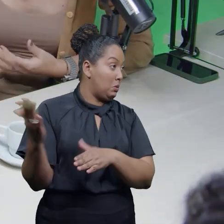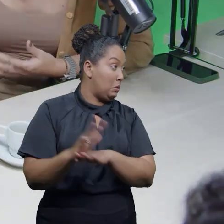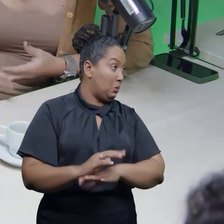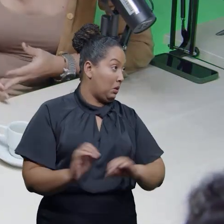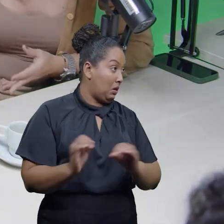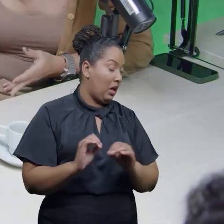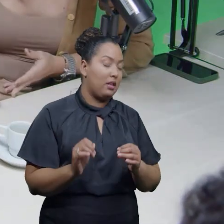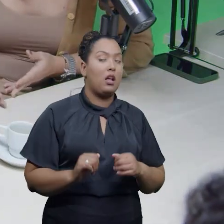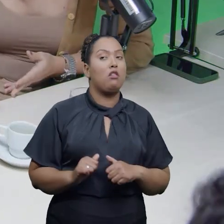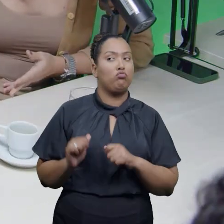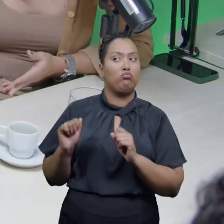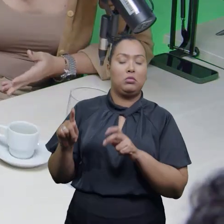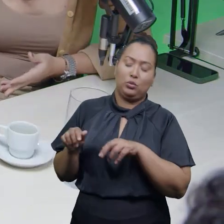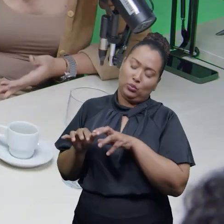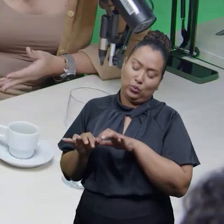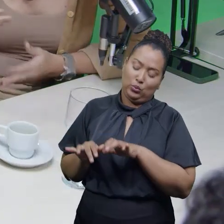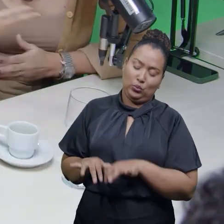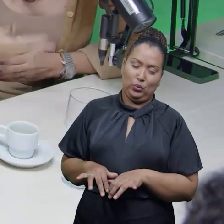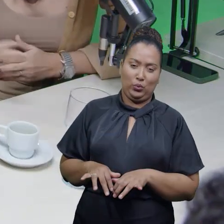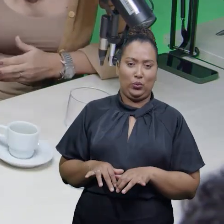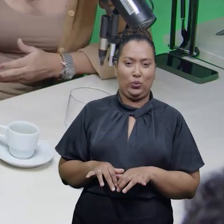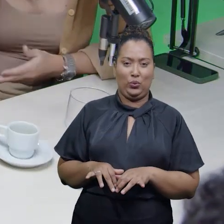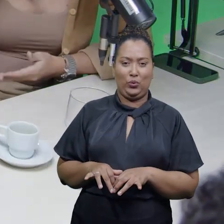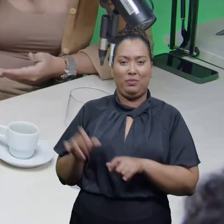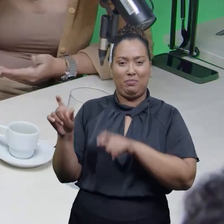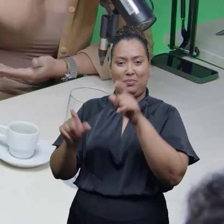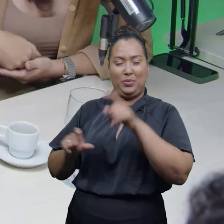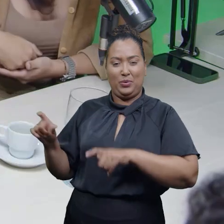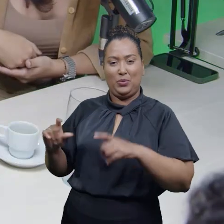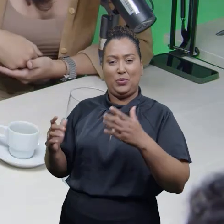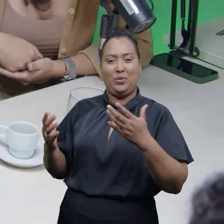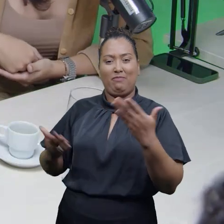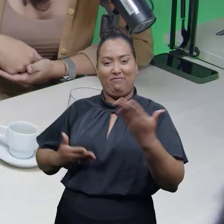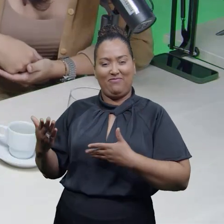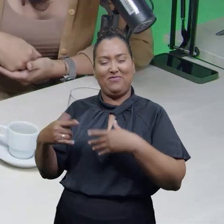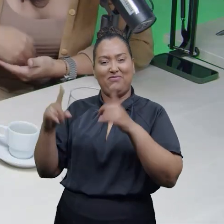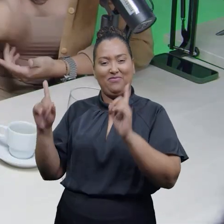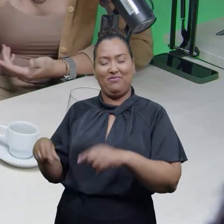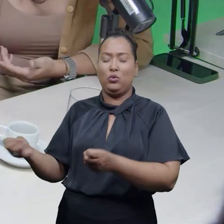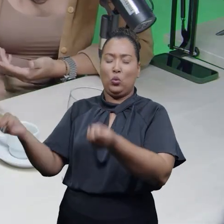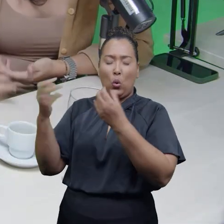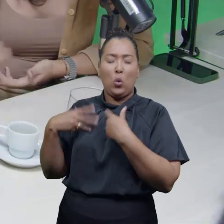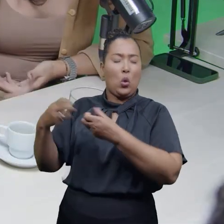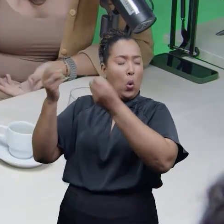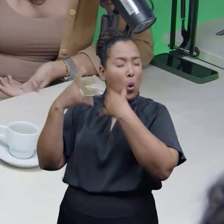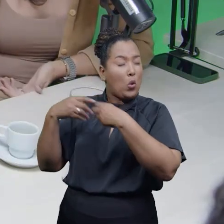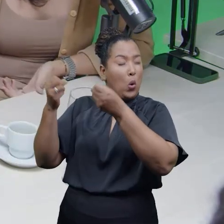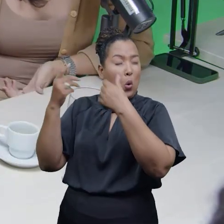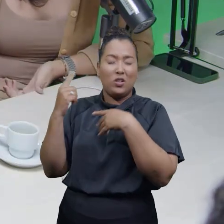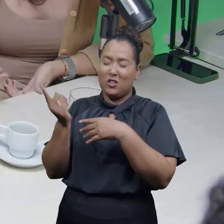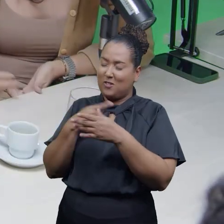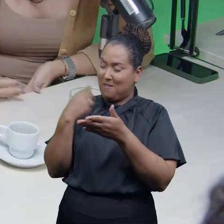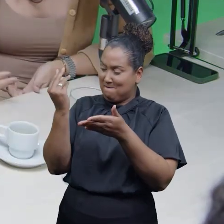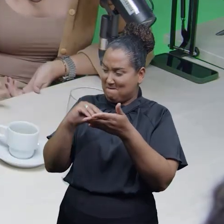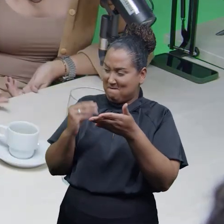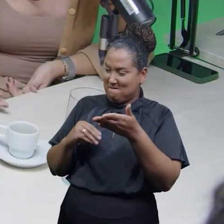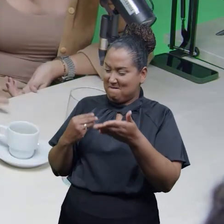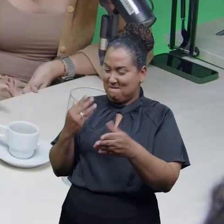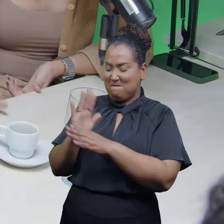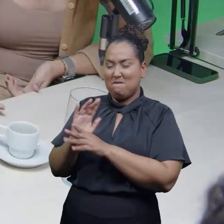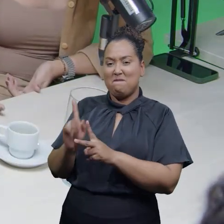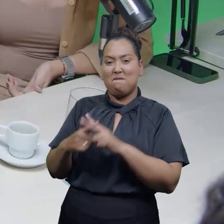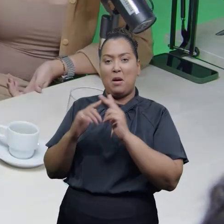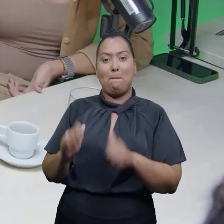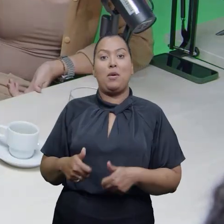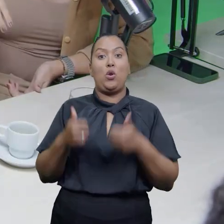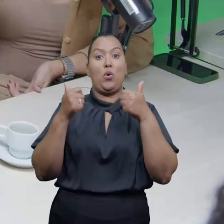E a gente vai também atuando com base no que esses servidores trazem para a gente, para melhorar o serviço, né? A gente não tá lá